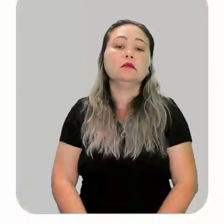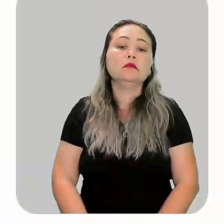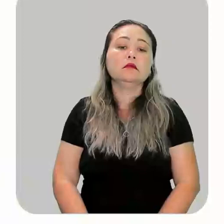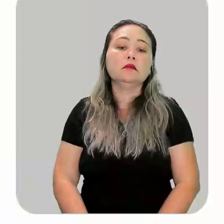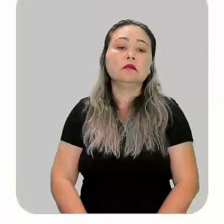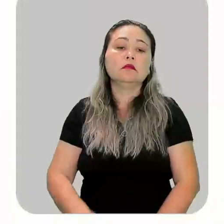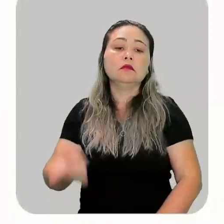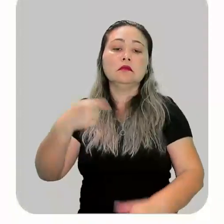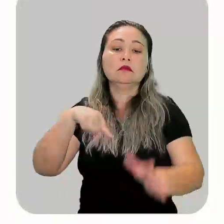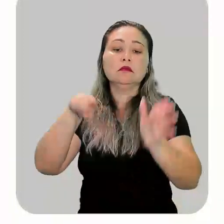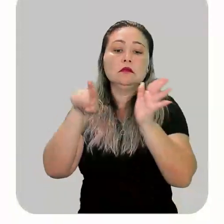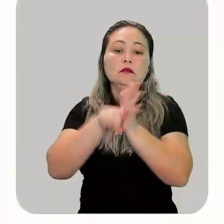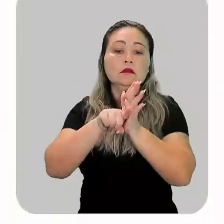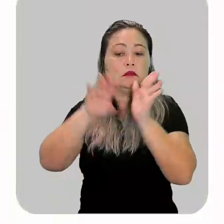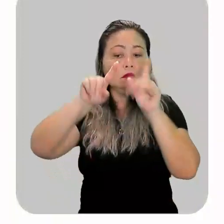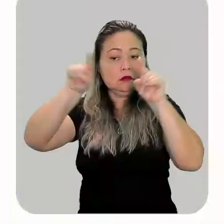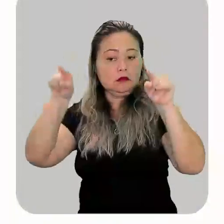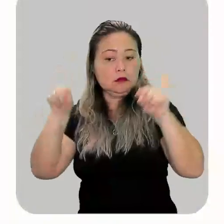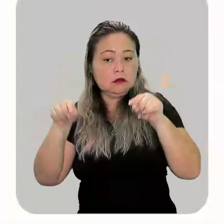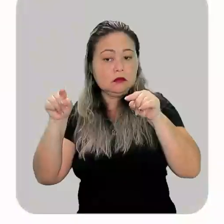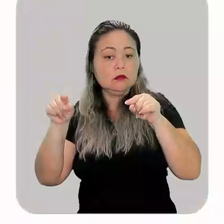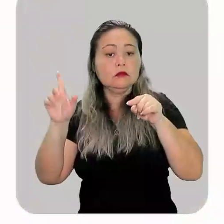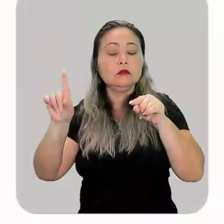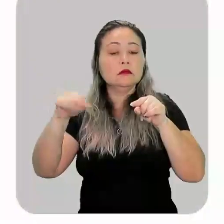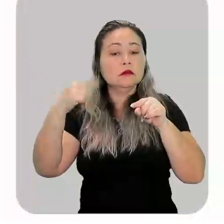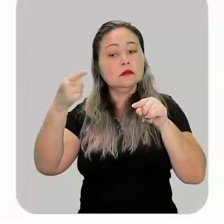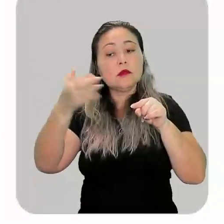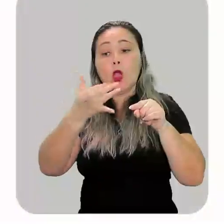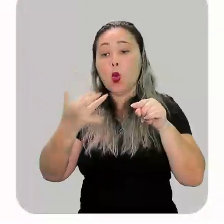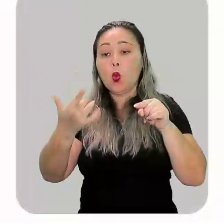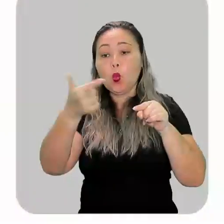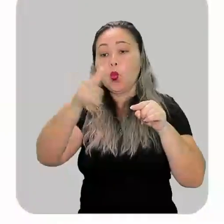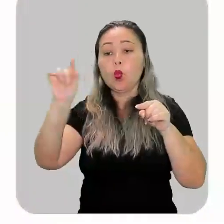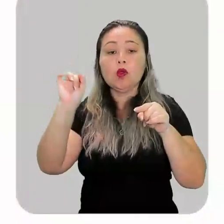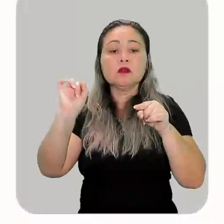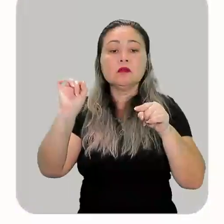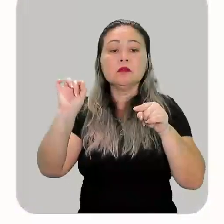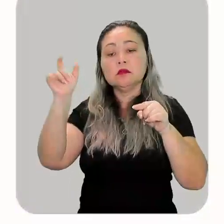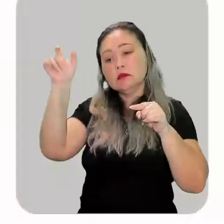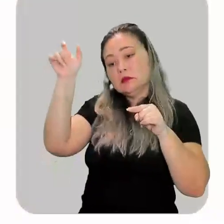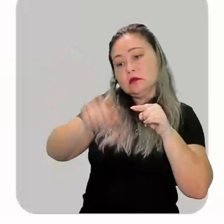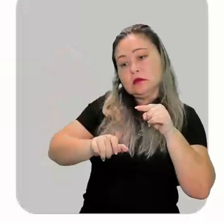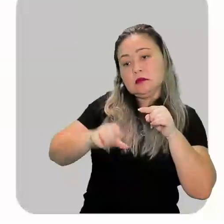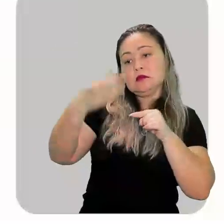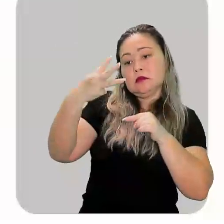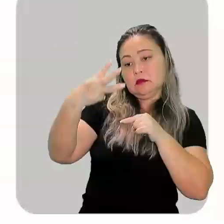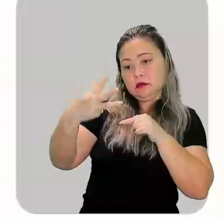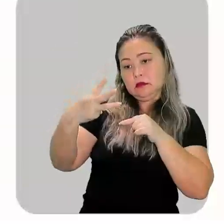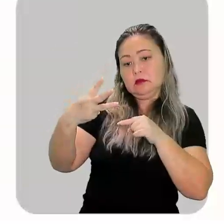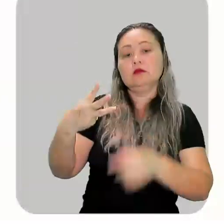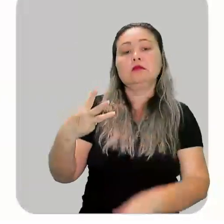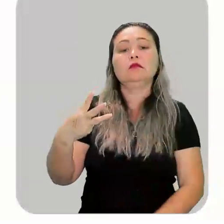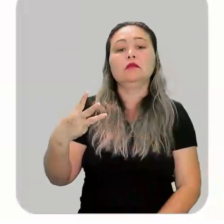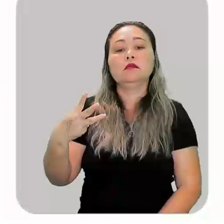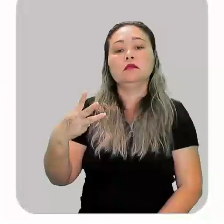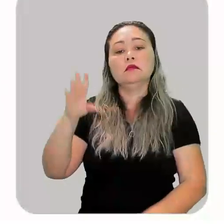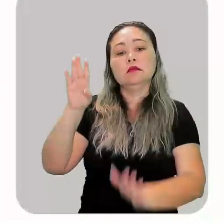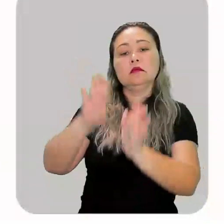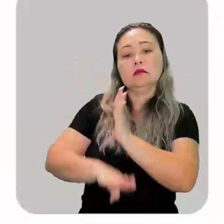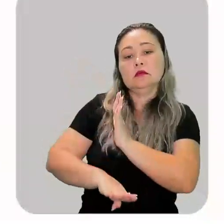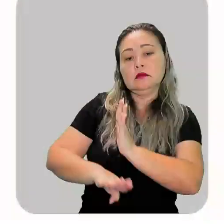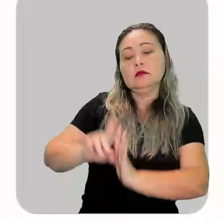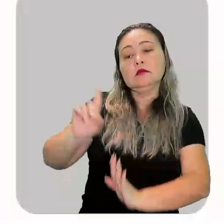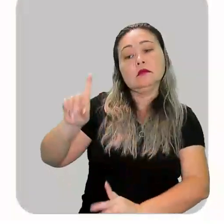1. Menos, vamos lá para o outro lado? Vou pegar até outra cor agora. Diagonal secundária, 3 vezes 1 vezes 1? 3. Menos